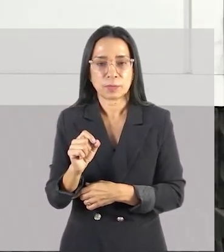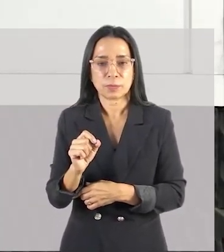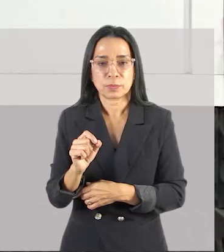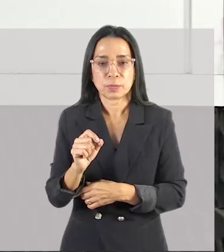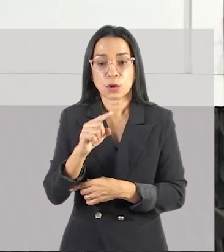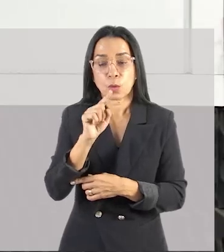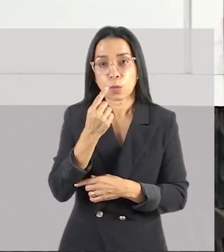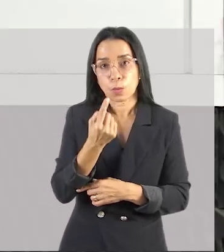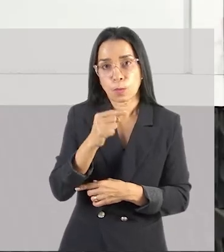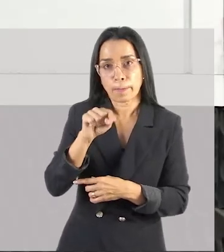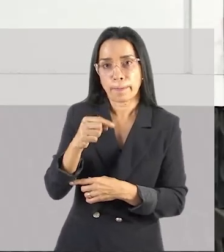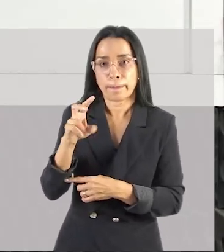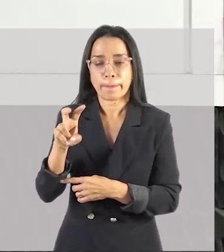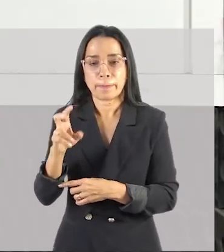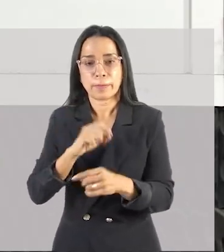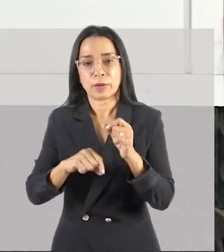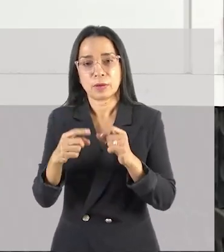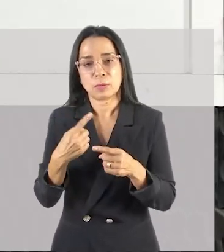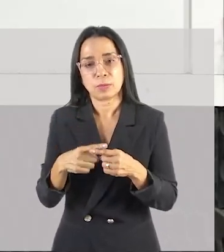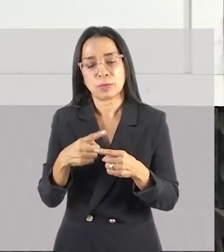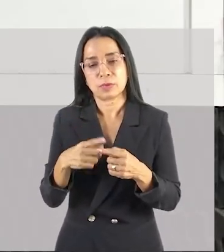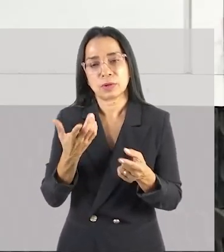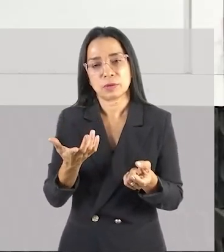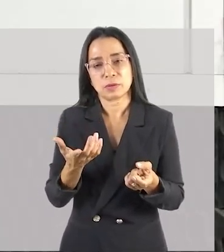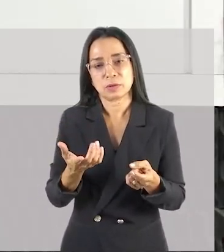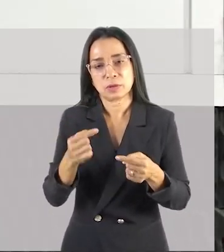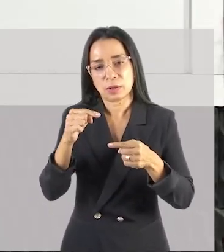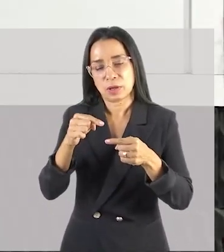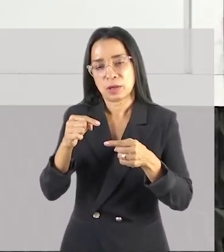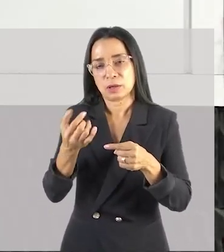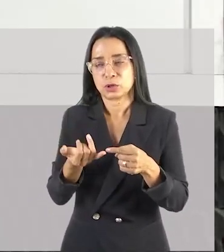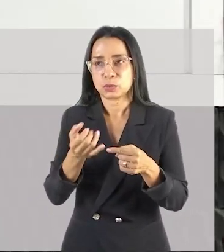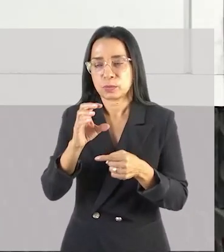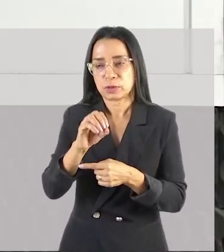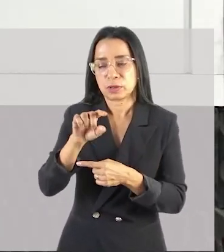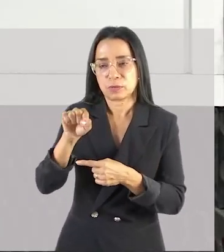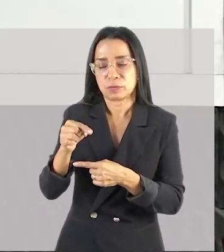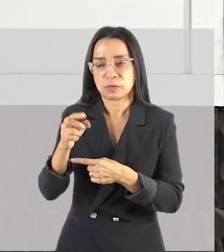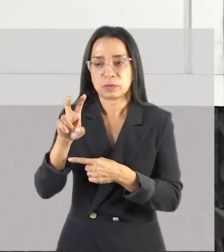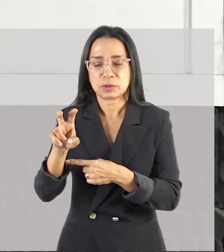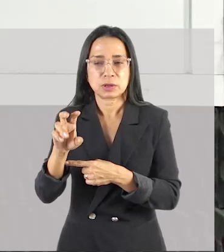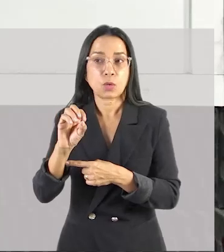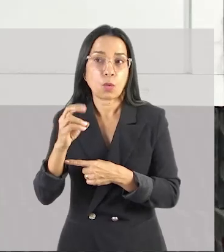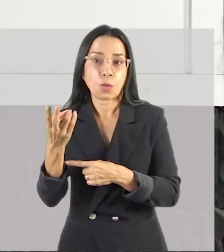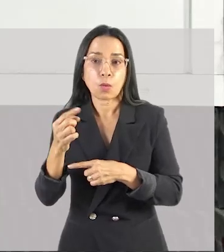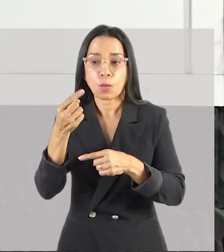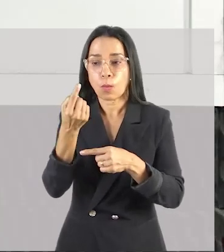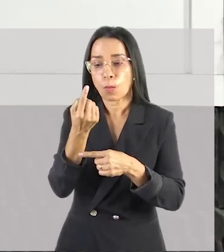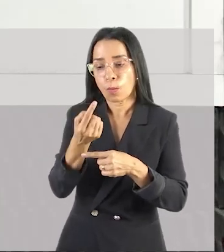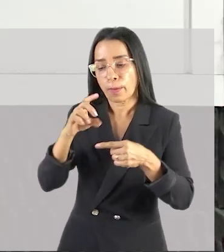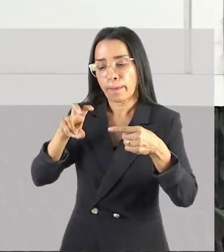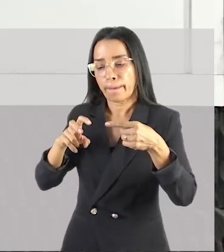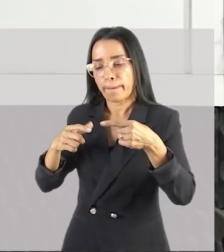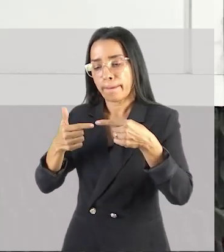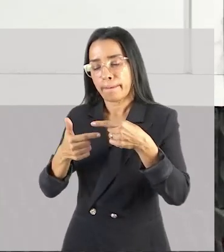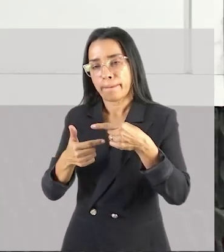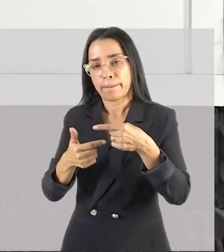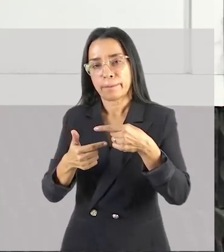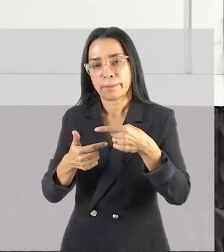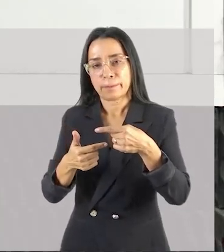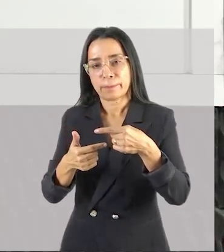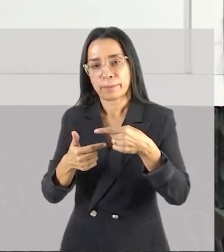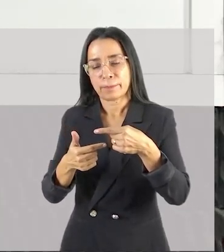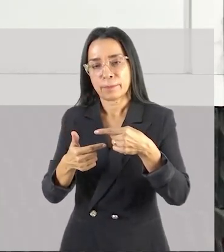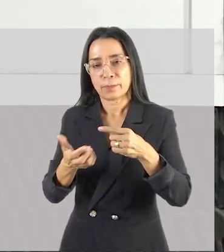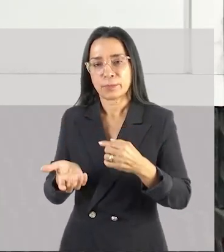colocar 1/2, porque eu vi nas opções que está em forma de fração. Então perceba que cada triângulo aqui vai ser 1/2.